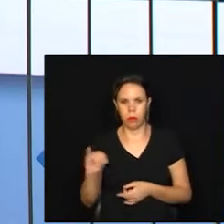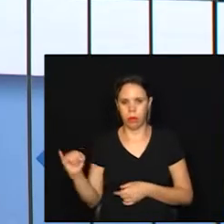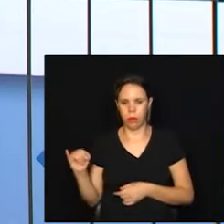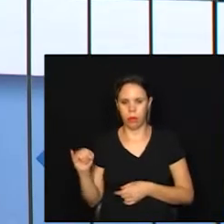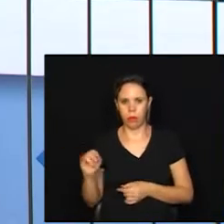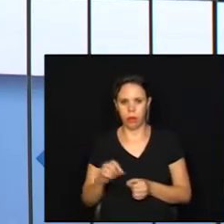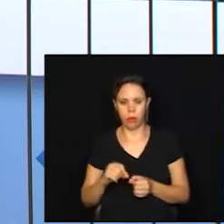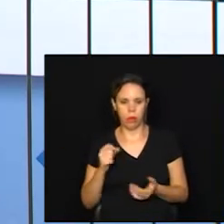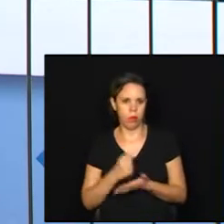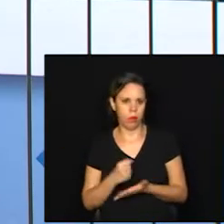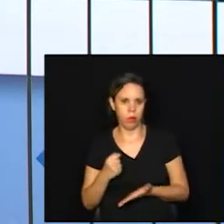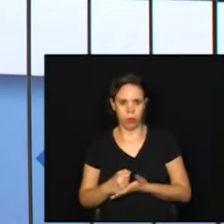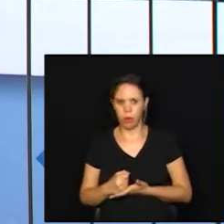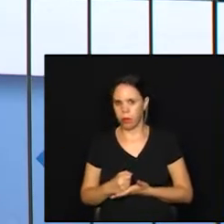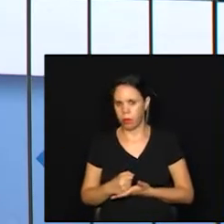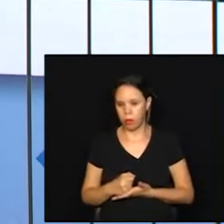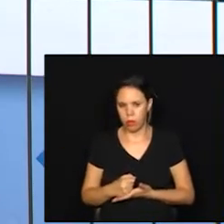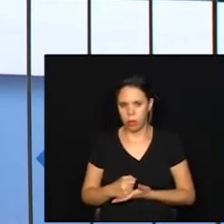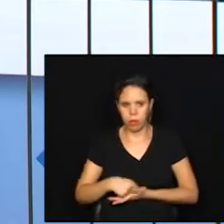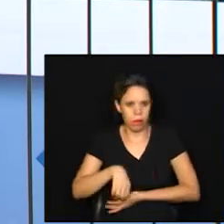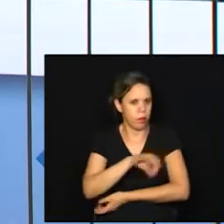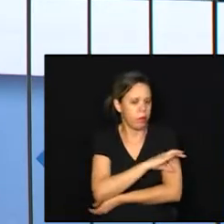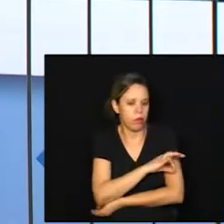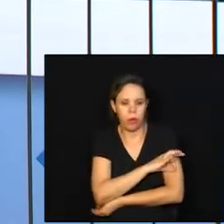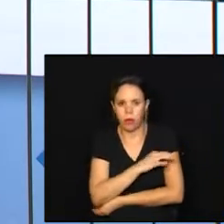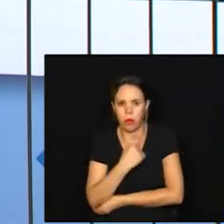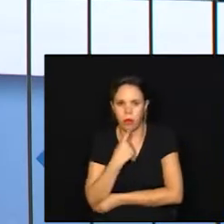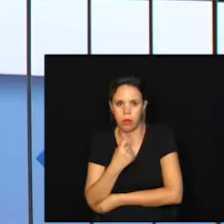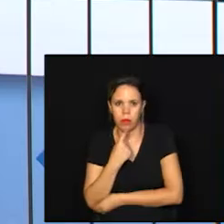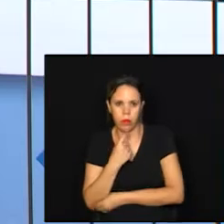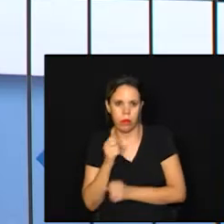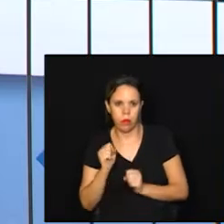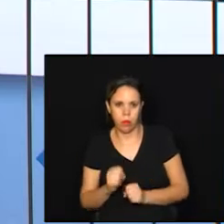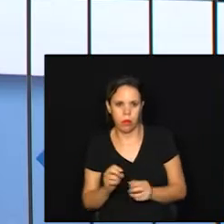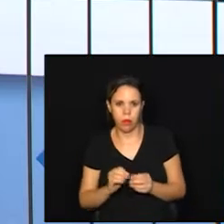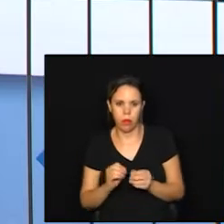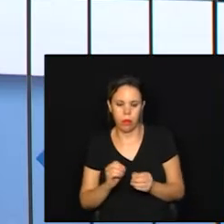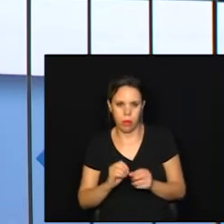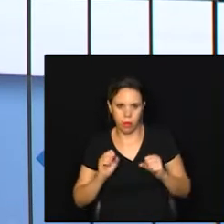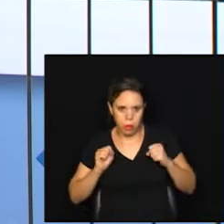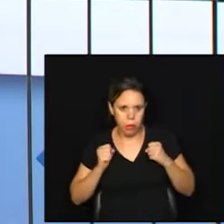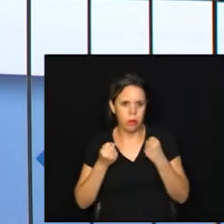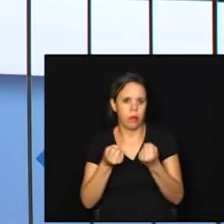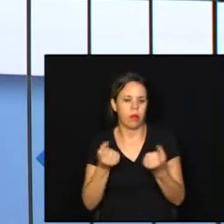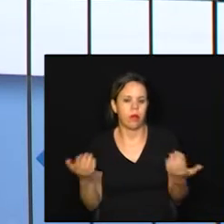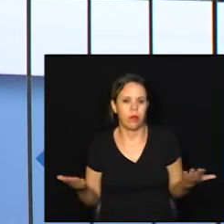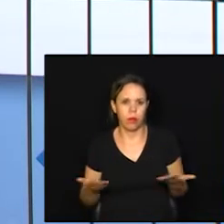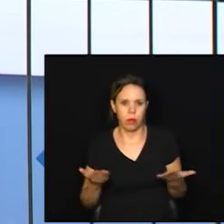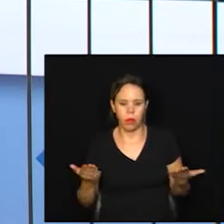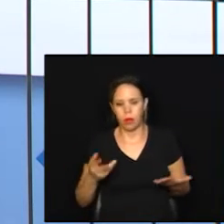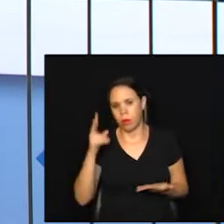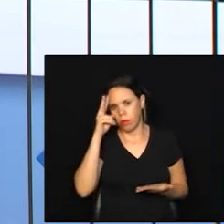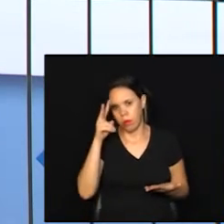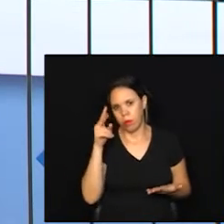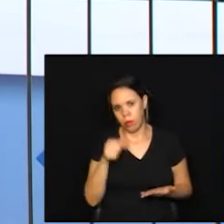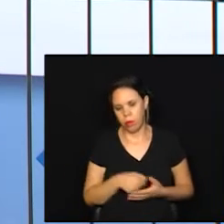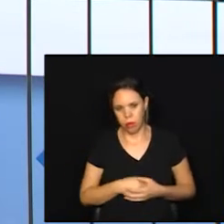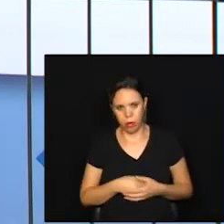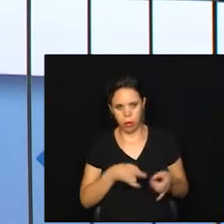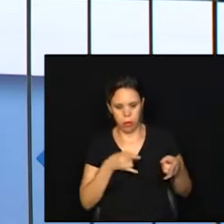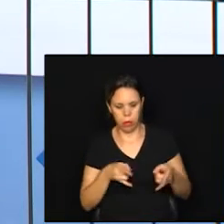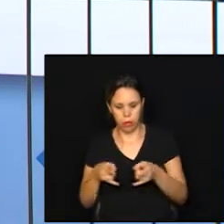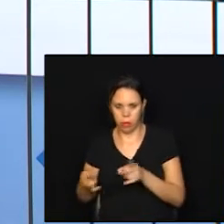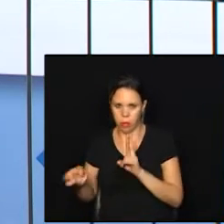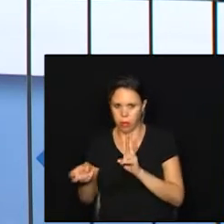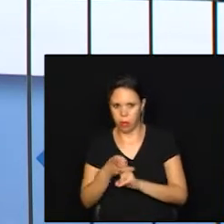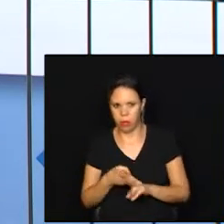foram contratados pela Prefeitura de Campinas possa fazer um reforço hoje, lembrando que esses leitos do